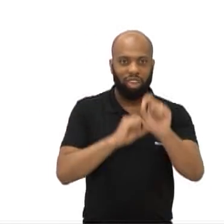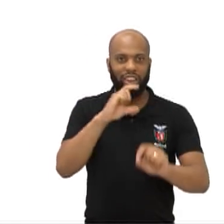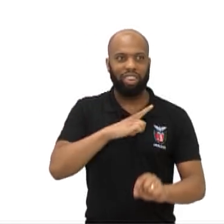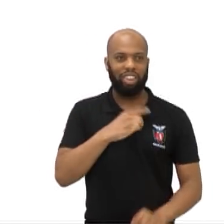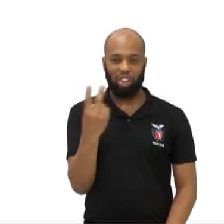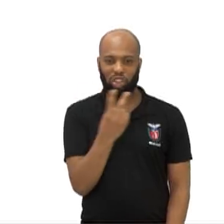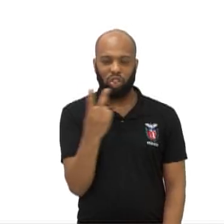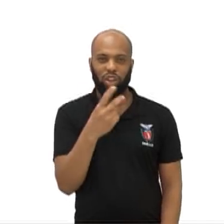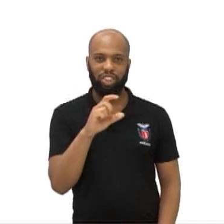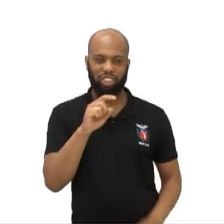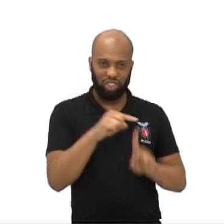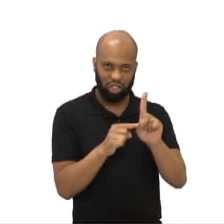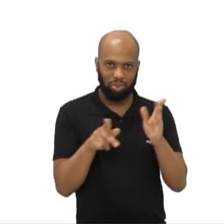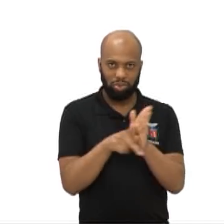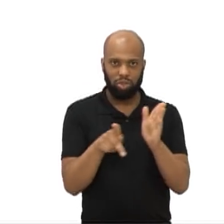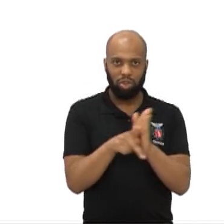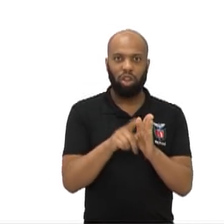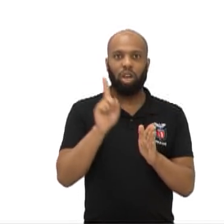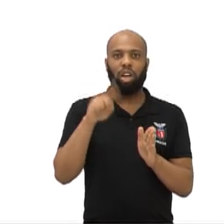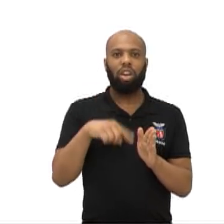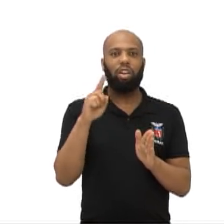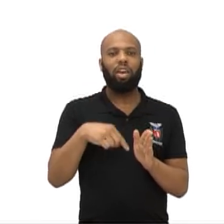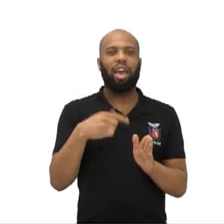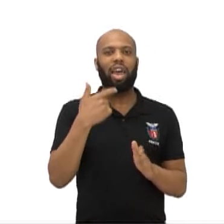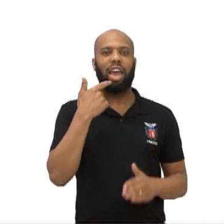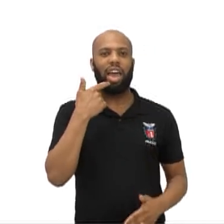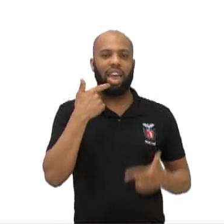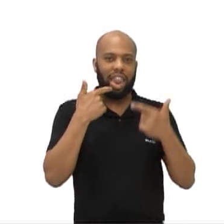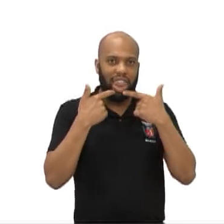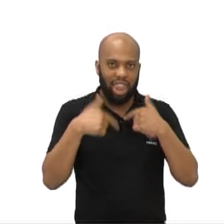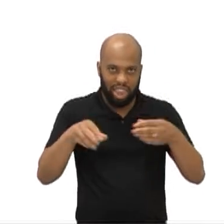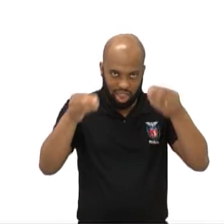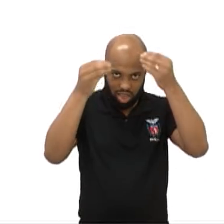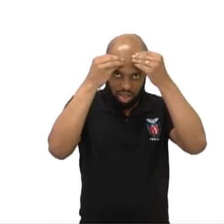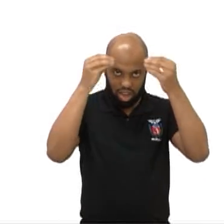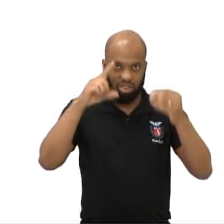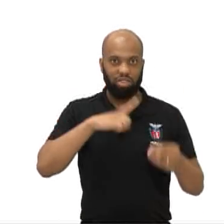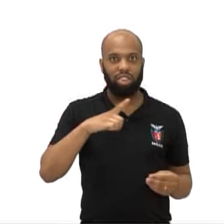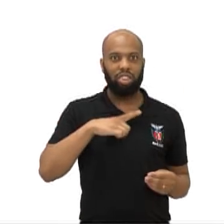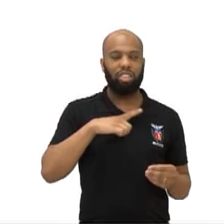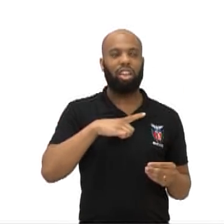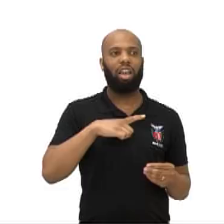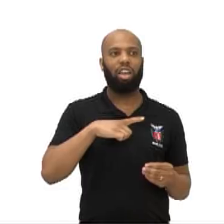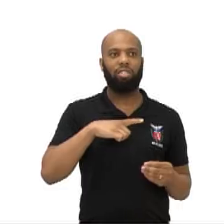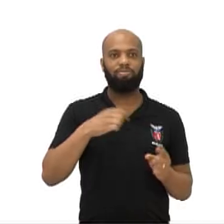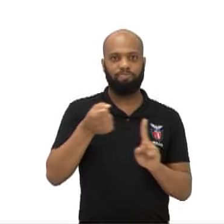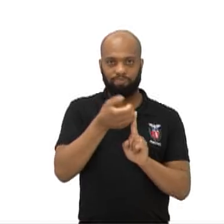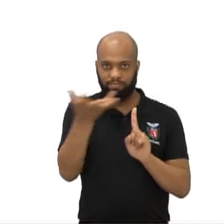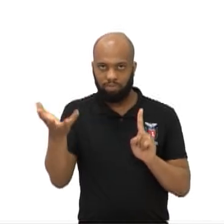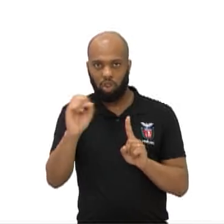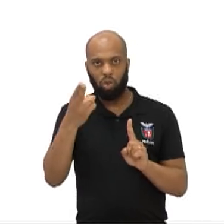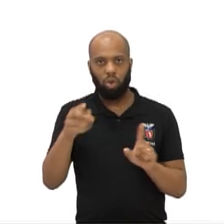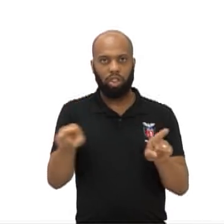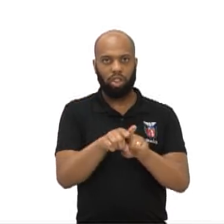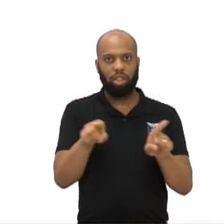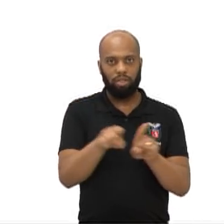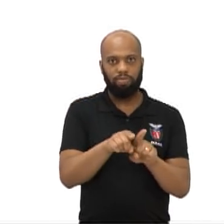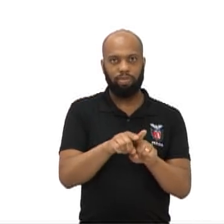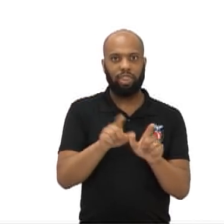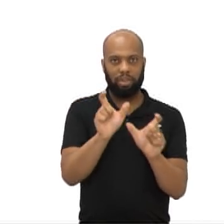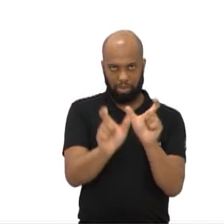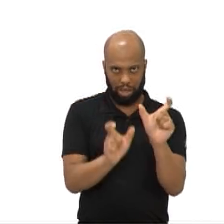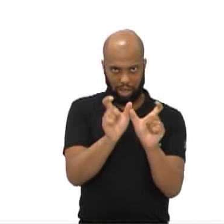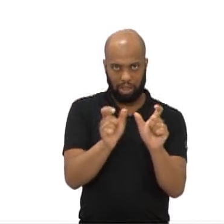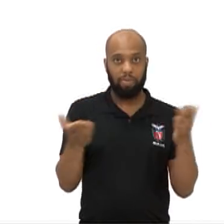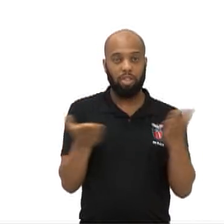verbal, linguagem não verbal, que constituem, né, os elementos composicionais de uma tirinha. No segundo quadrinho, a gente tem, de